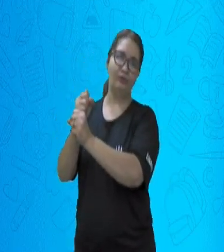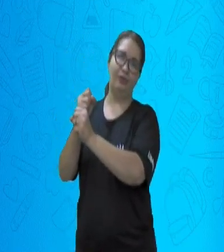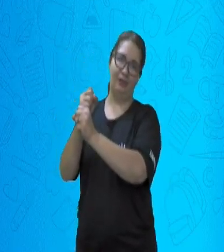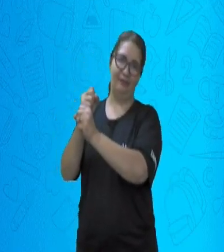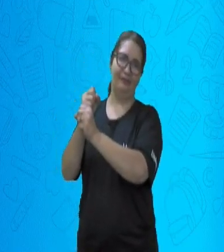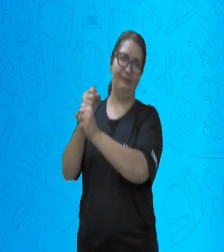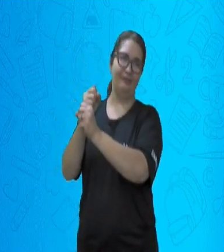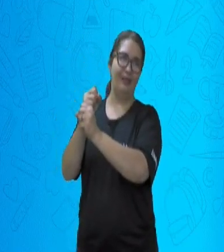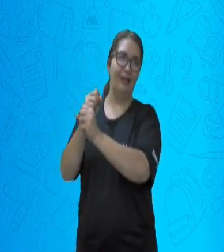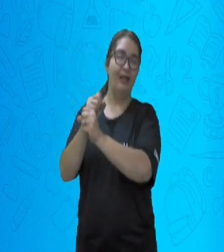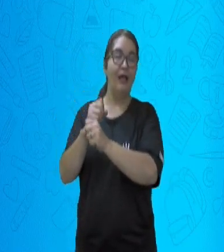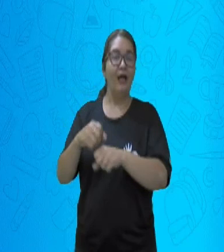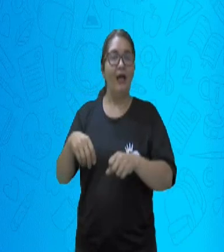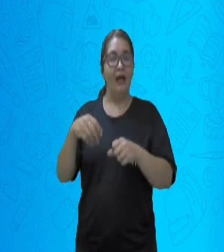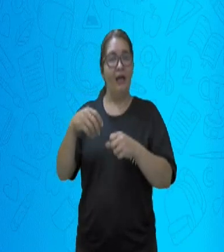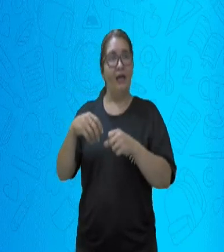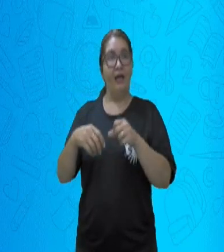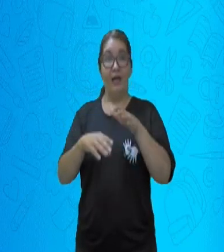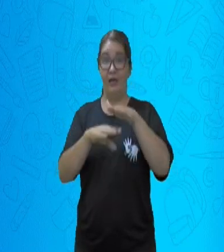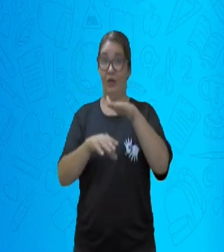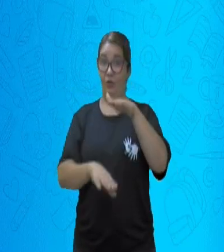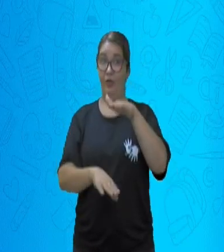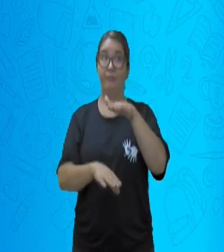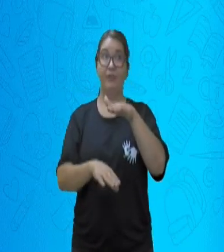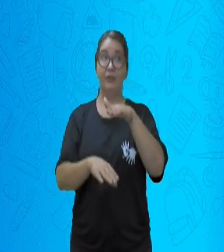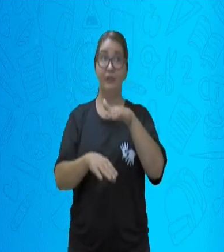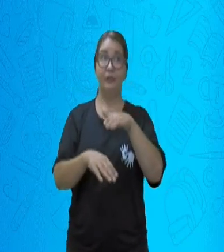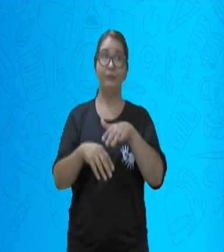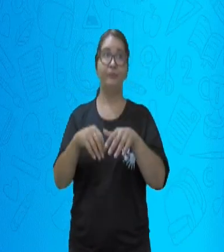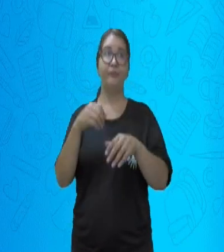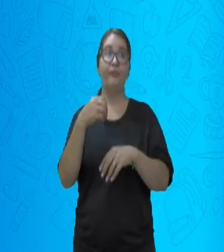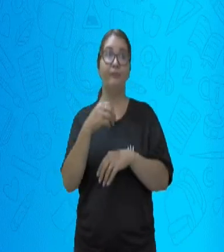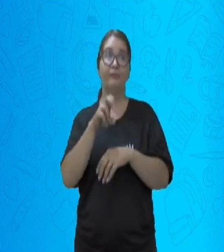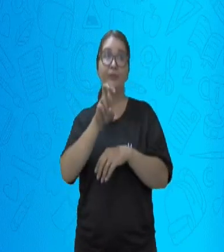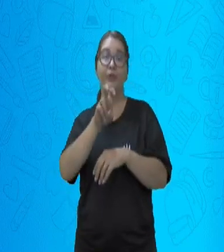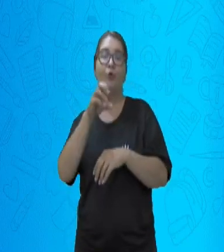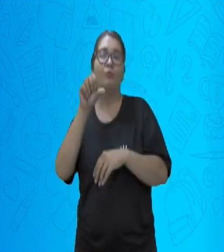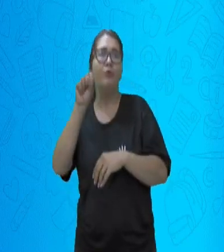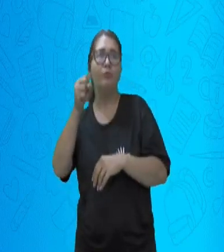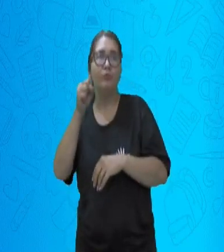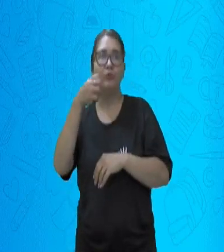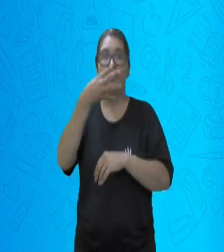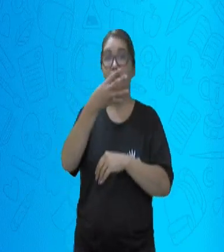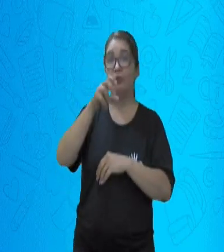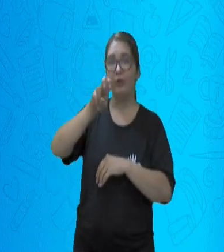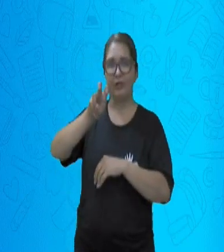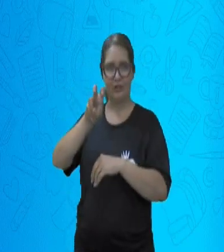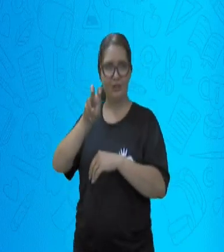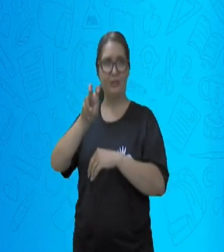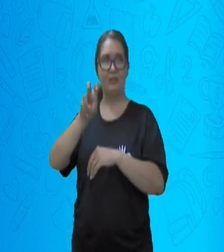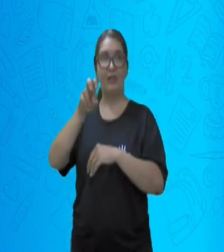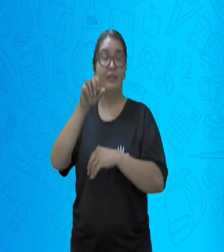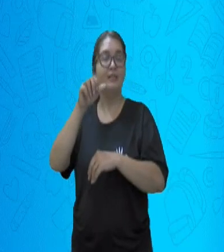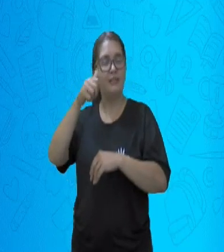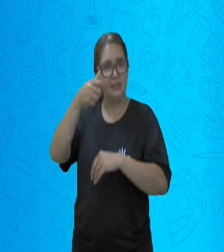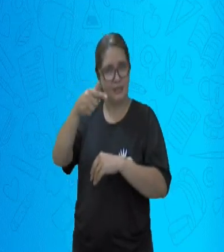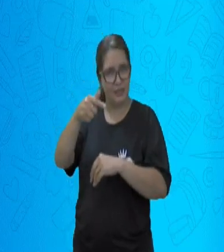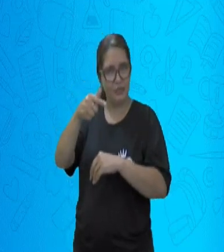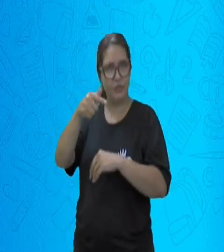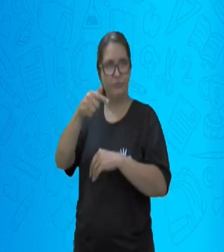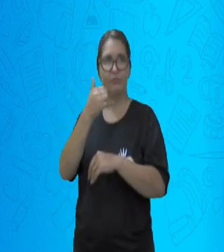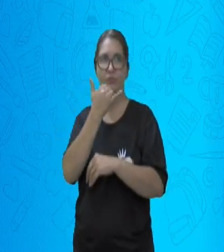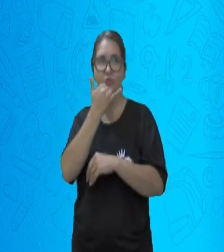1.164. Essa aqui eu vou fazer com vocês e vou identificando para a gente conseguir